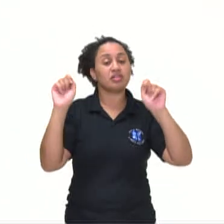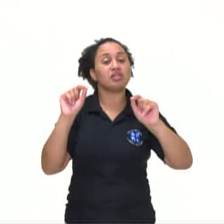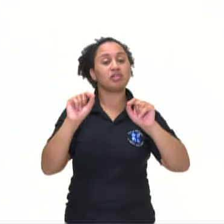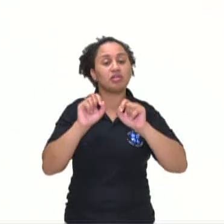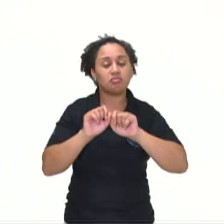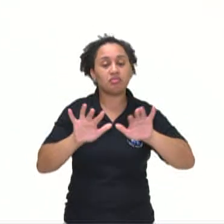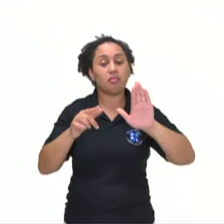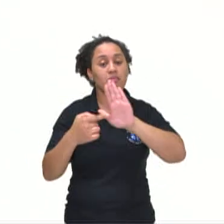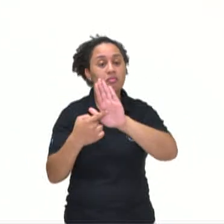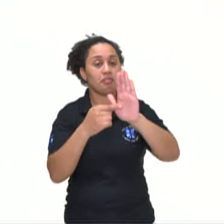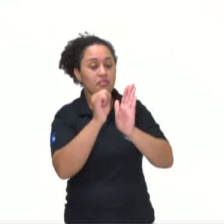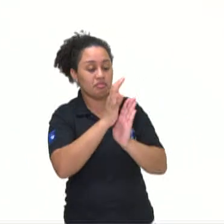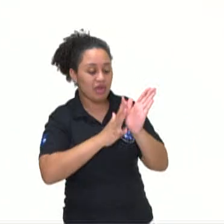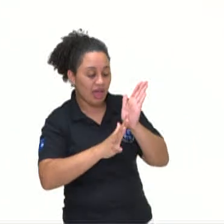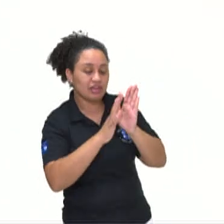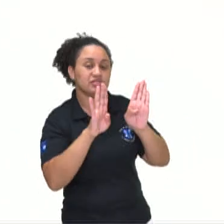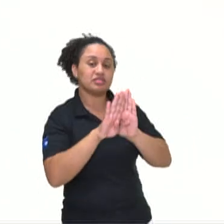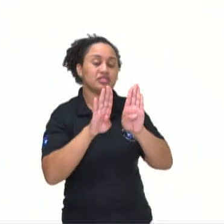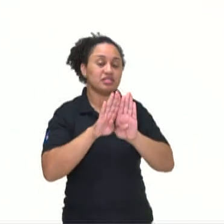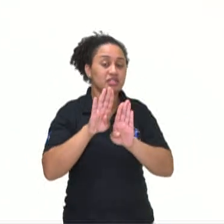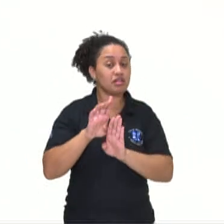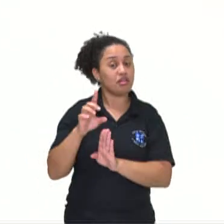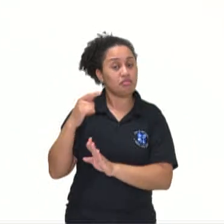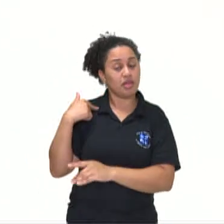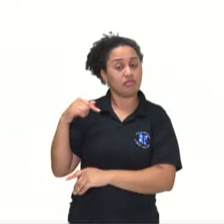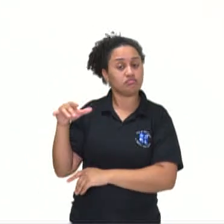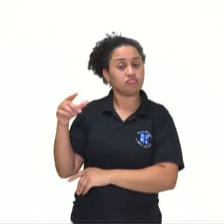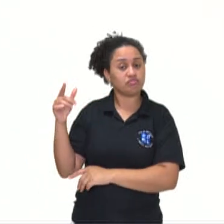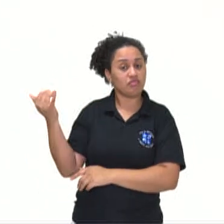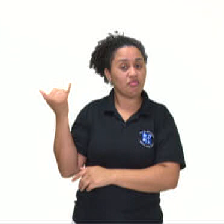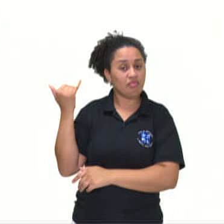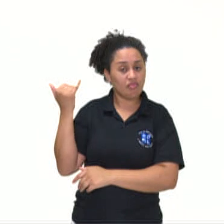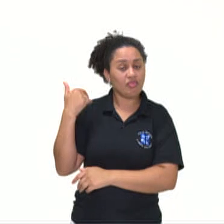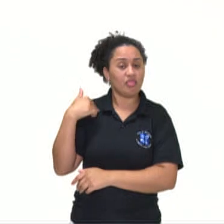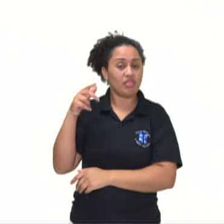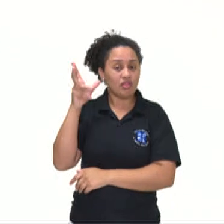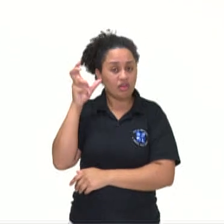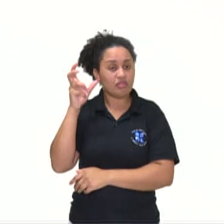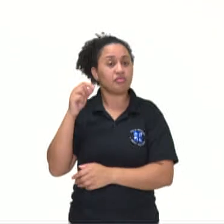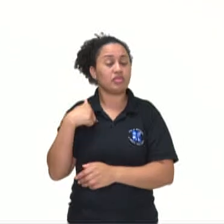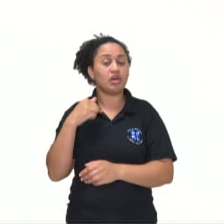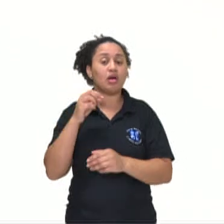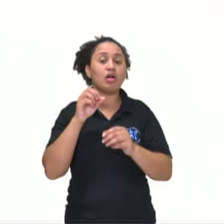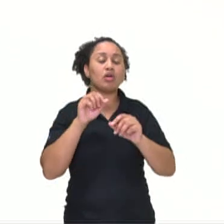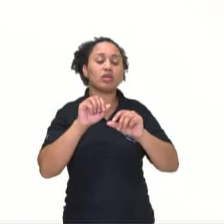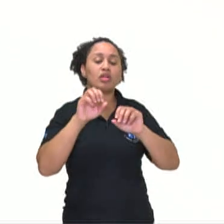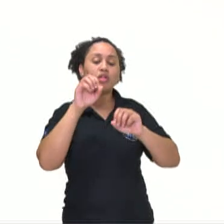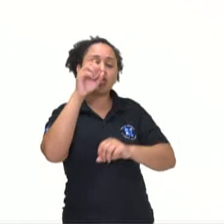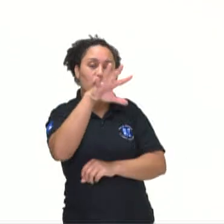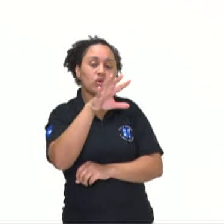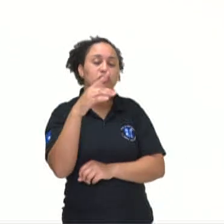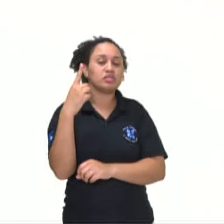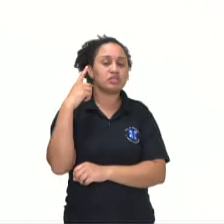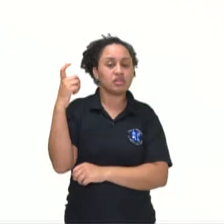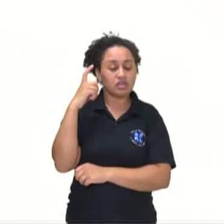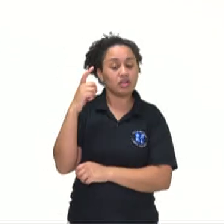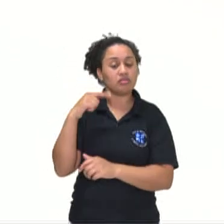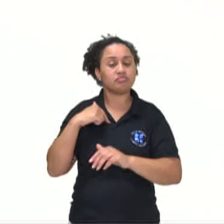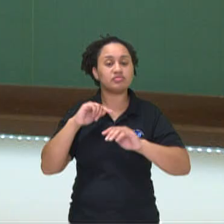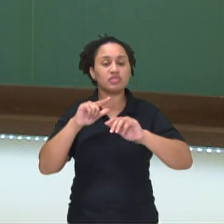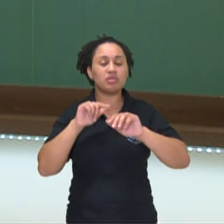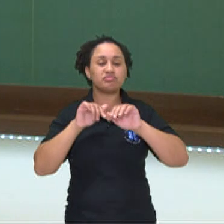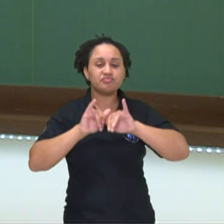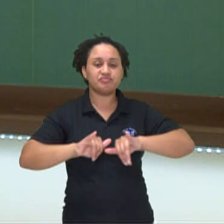produzir imagens e áudios de forma instantânea, convertendo luz e sons em ondas